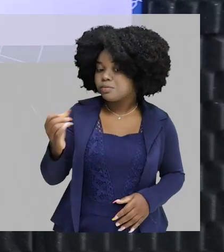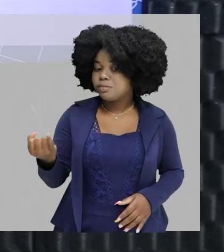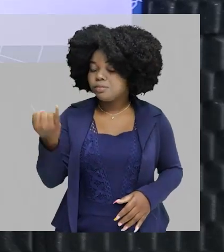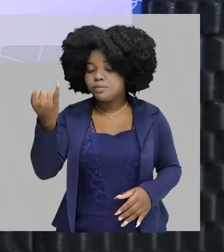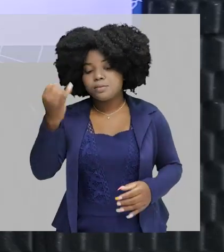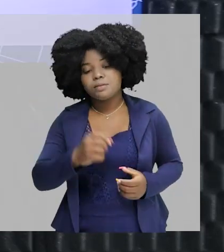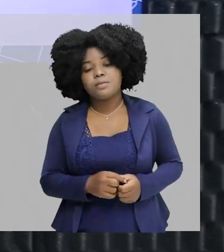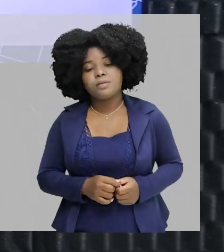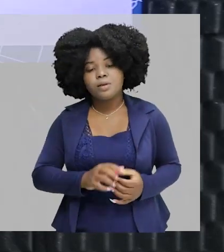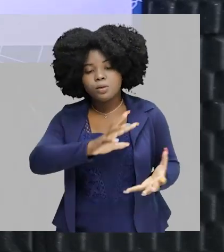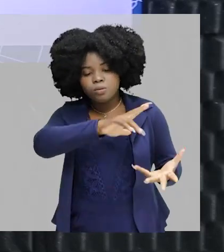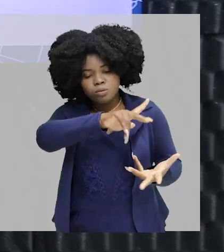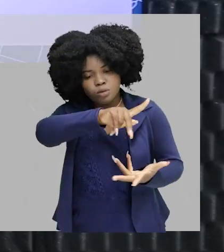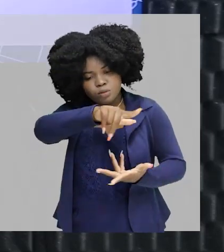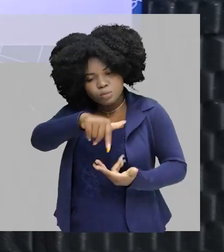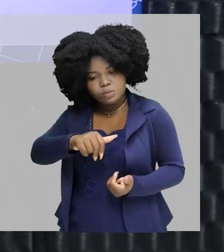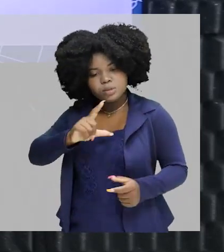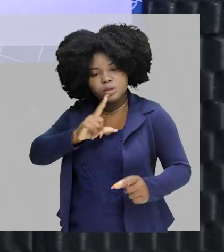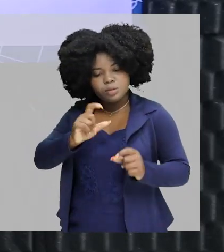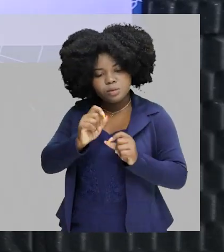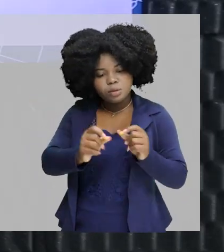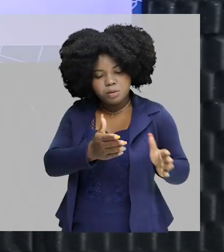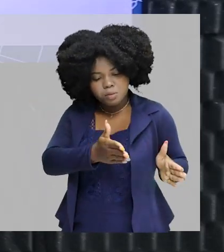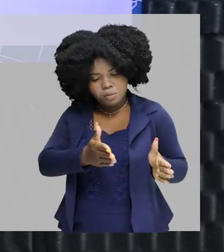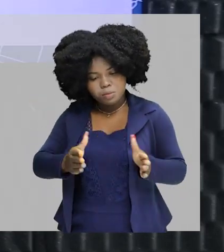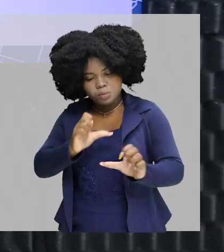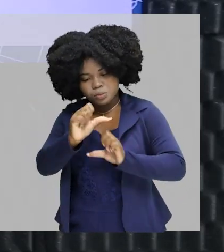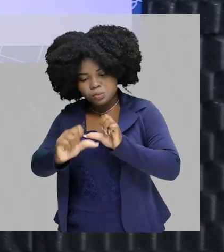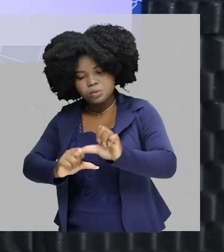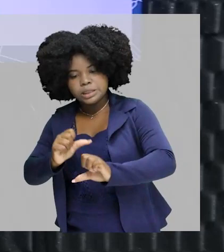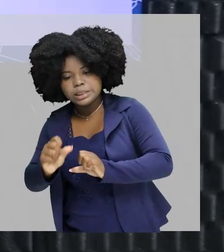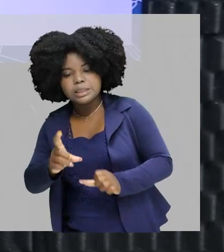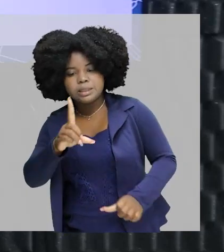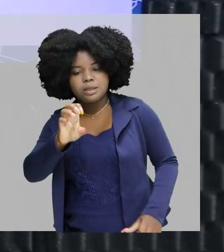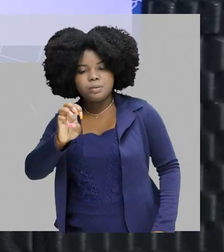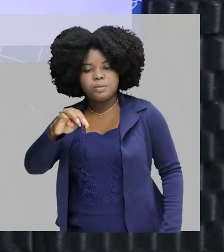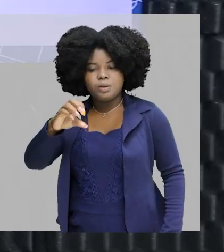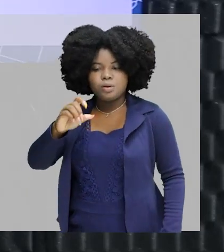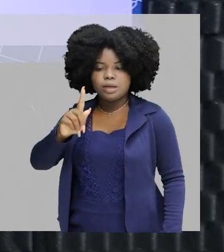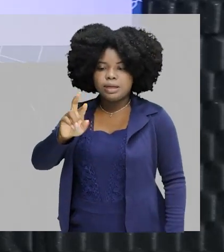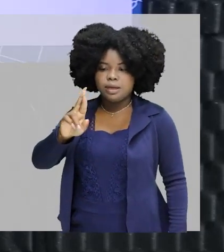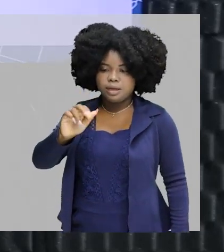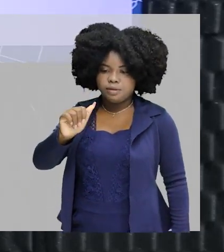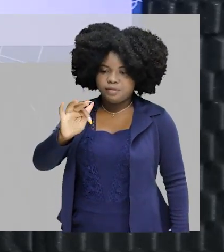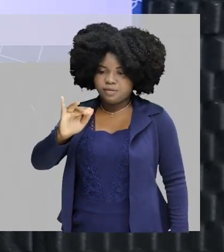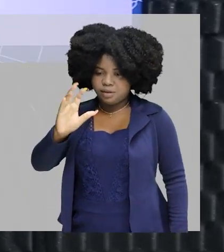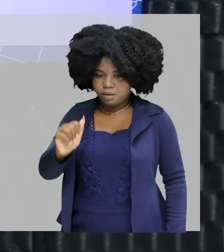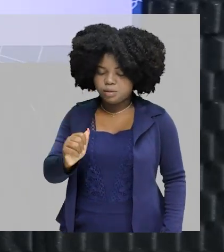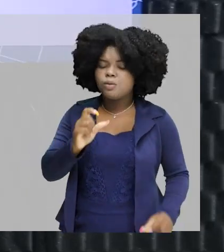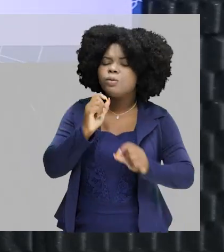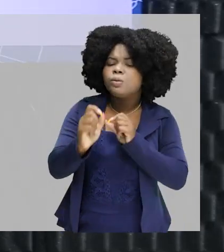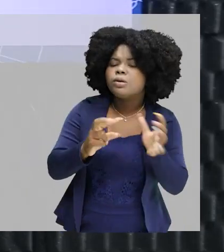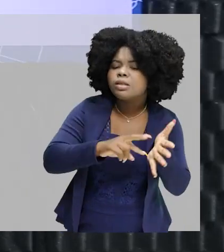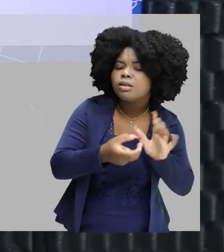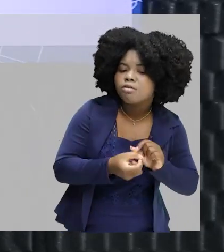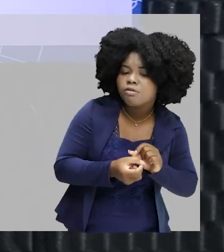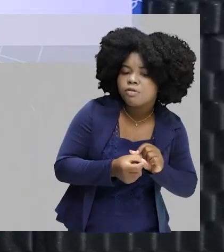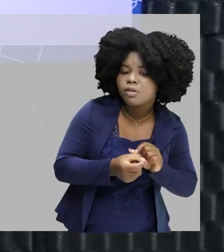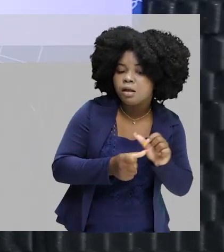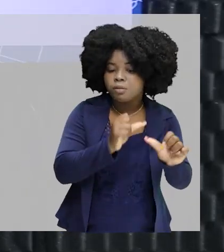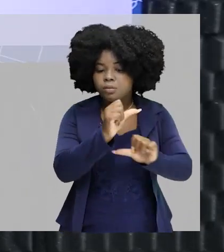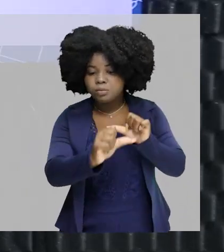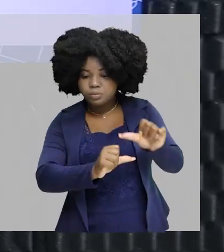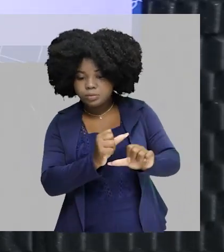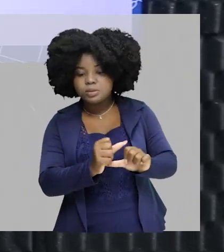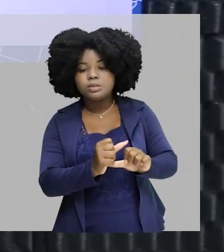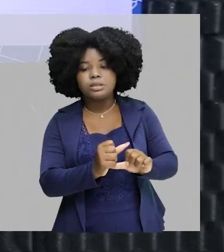tá? O mundo ele vai passar por uma chamada transição demográfica. O que seria isso, Marcos? Seria a alteração nos padrões da taxa